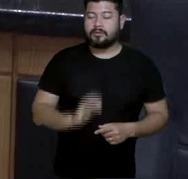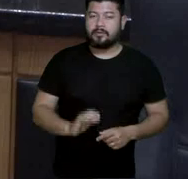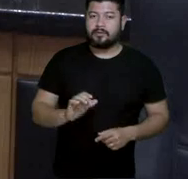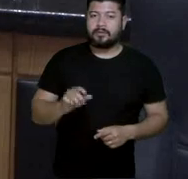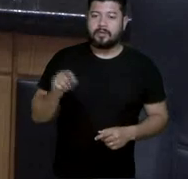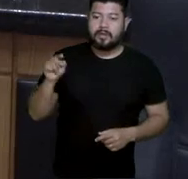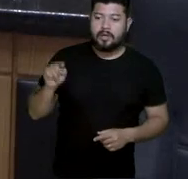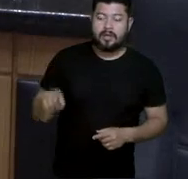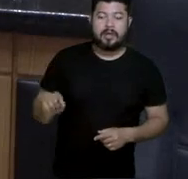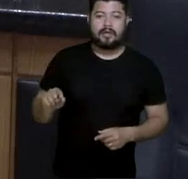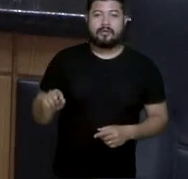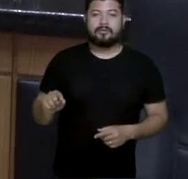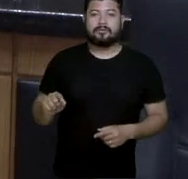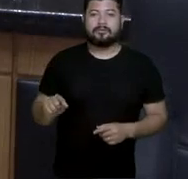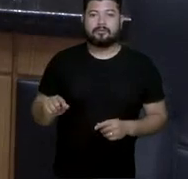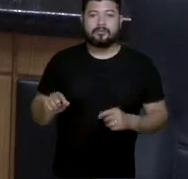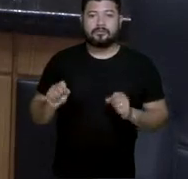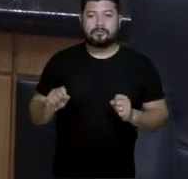ser